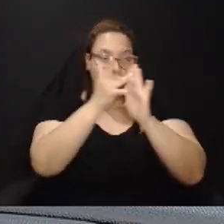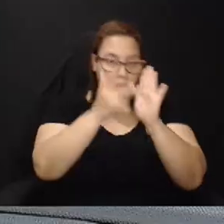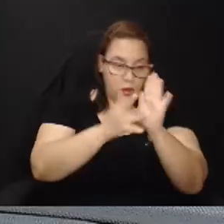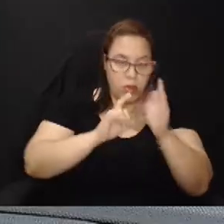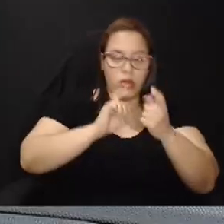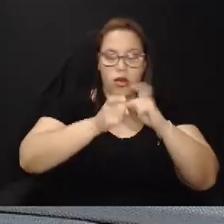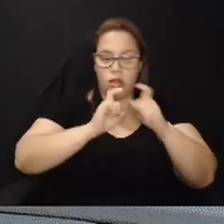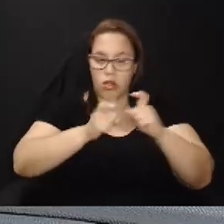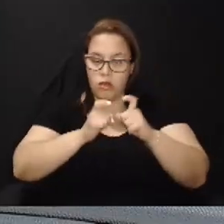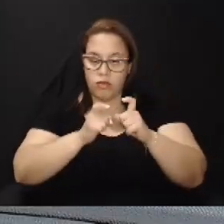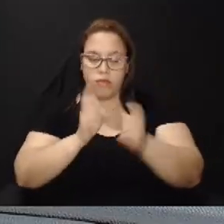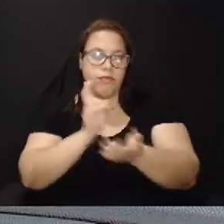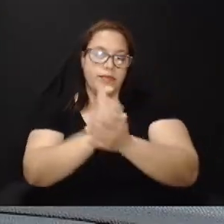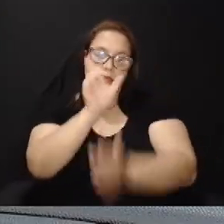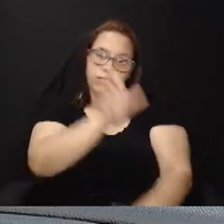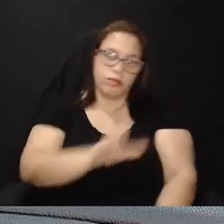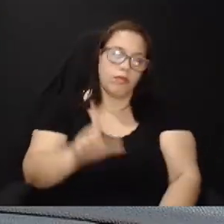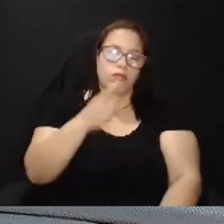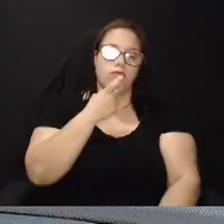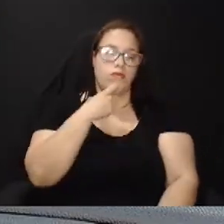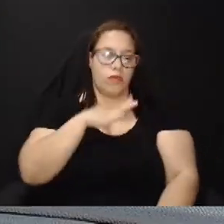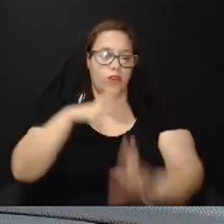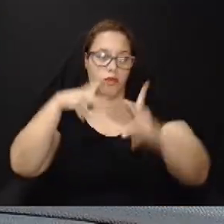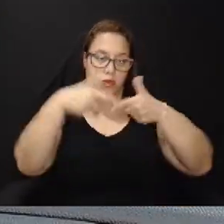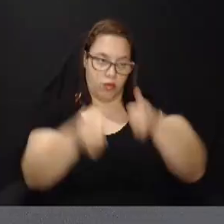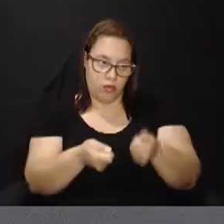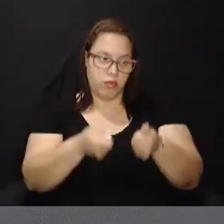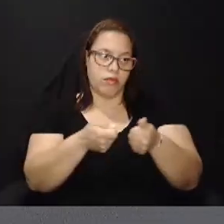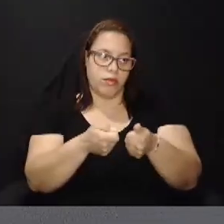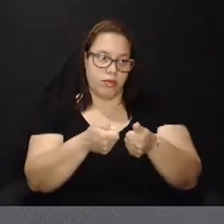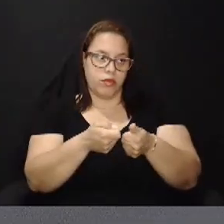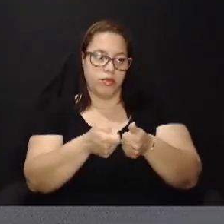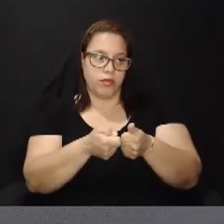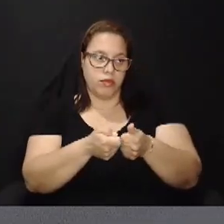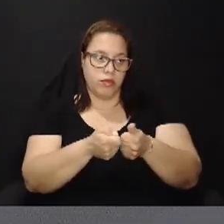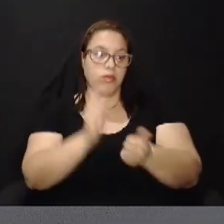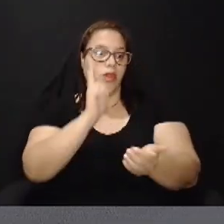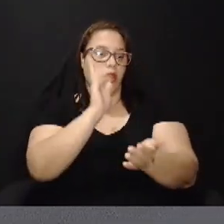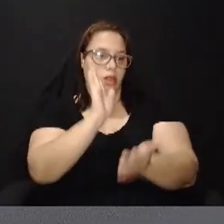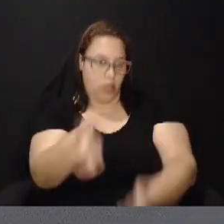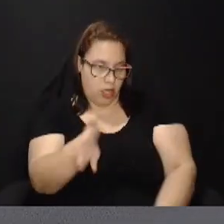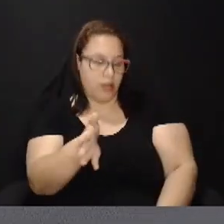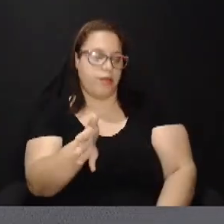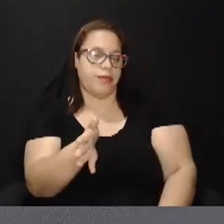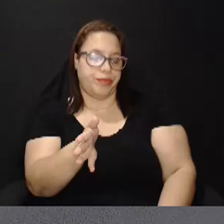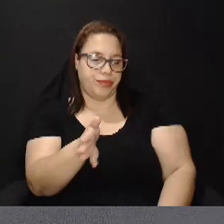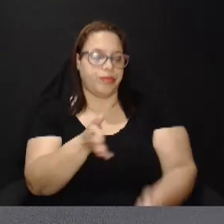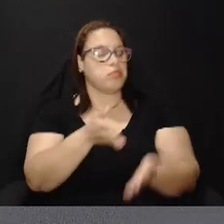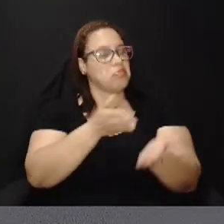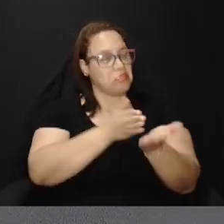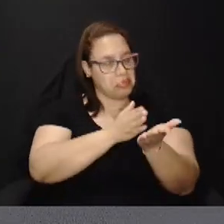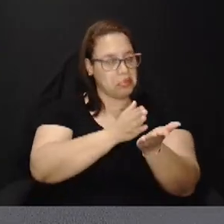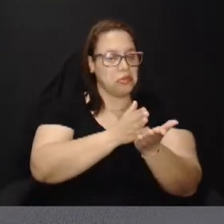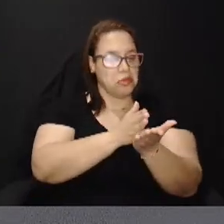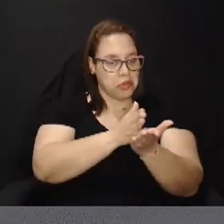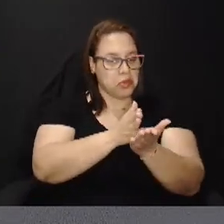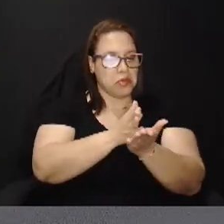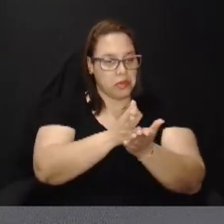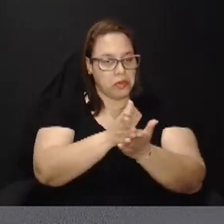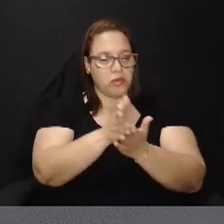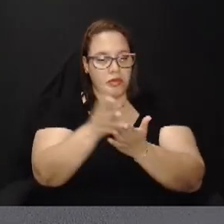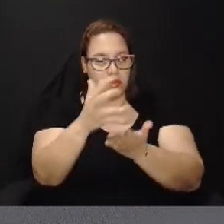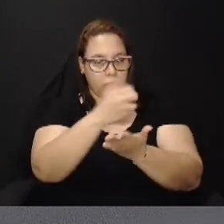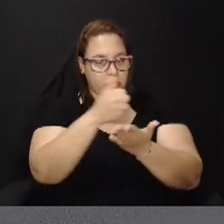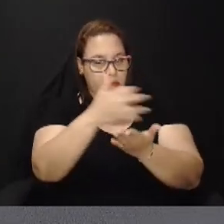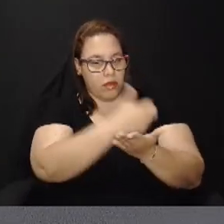assim, obviamente, para Campinas como um todo. Então, foi algo que a gente também está caminhando, né, colhendo frutos dessa